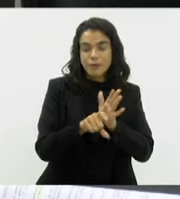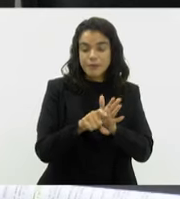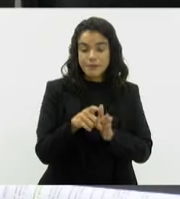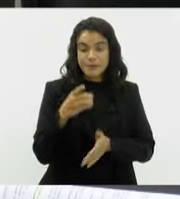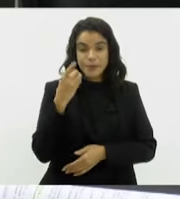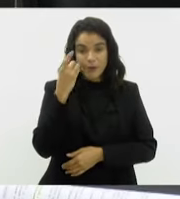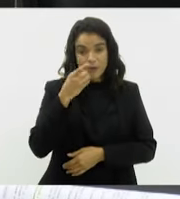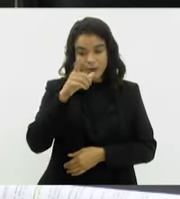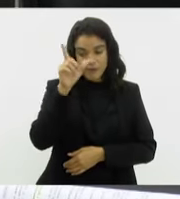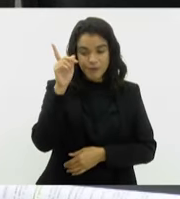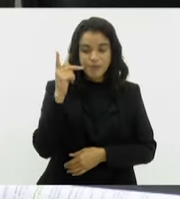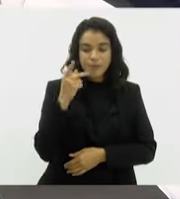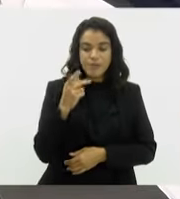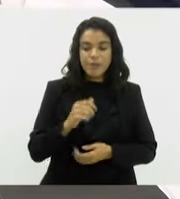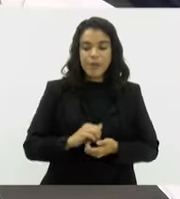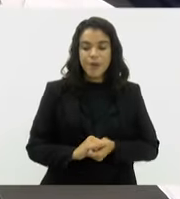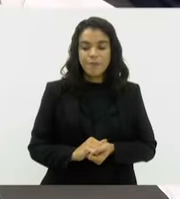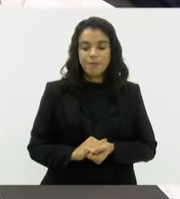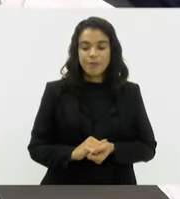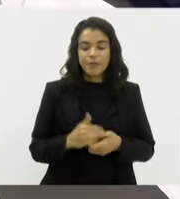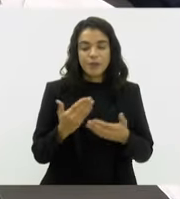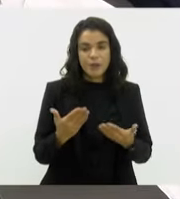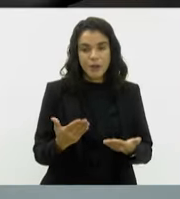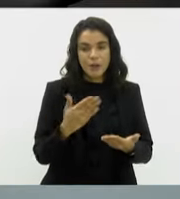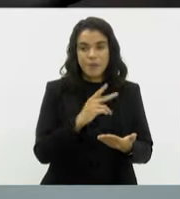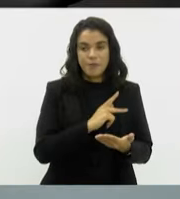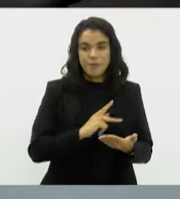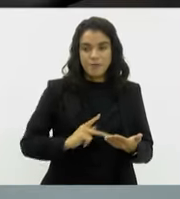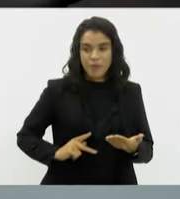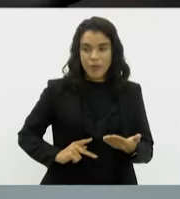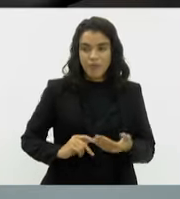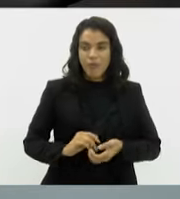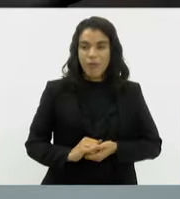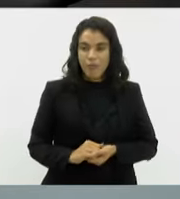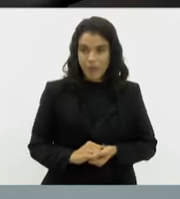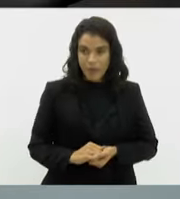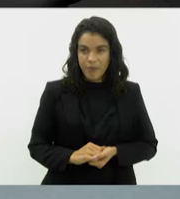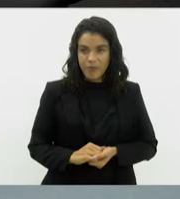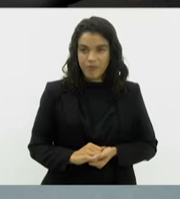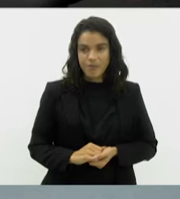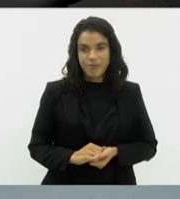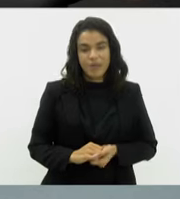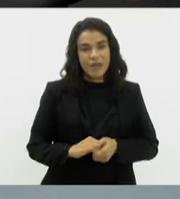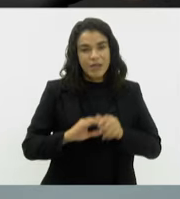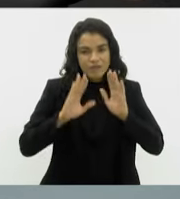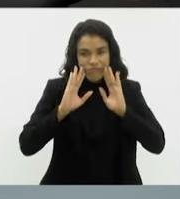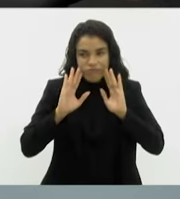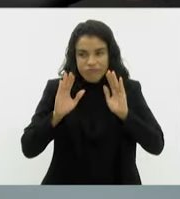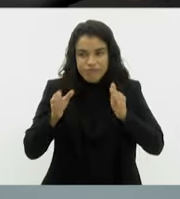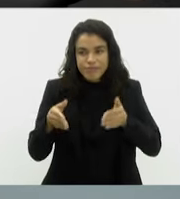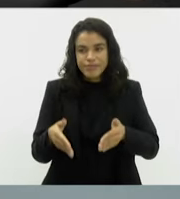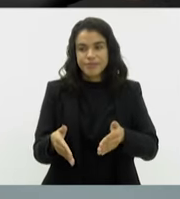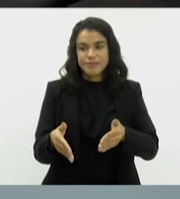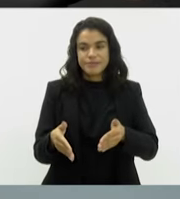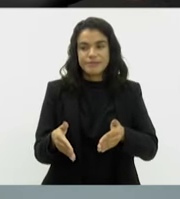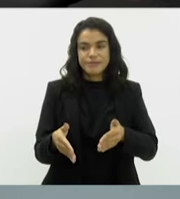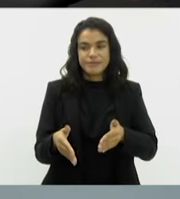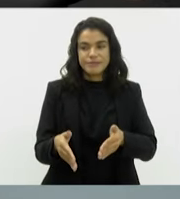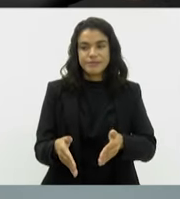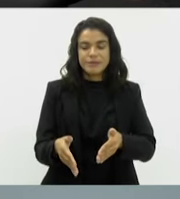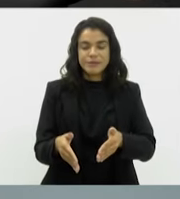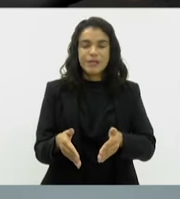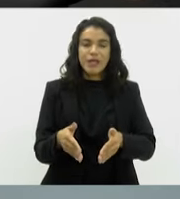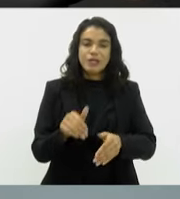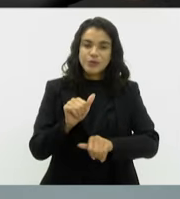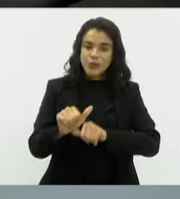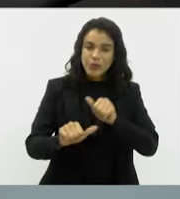Paulo. Senhor presidente, aí trata-se especificamente de